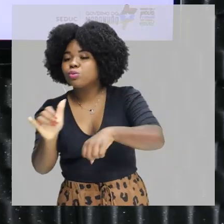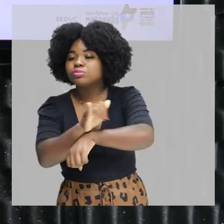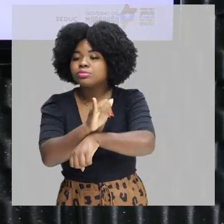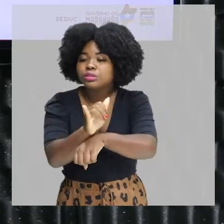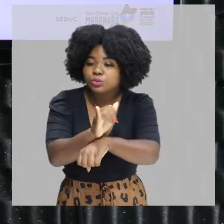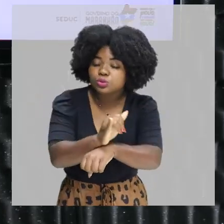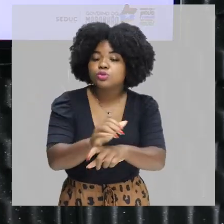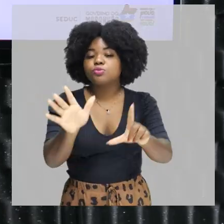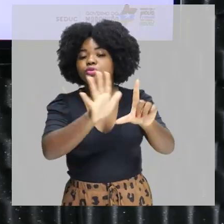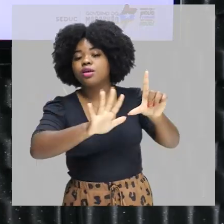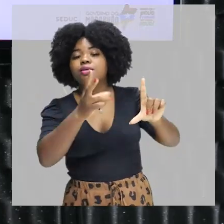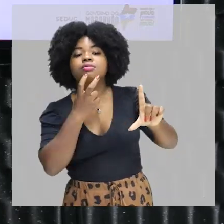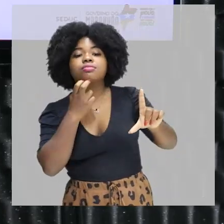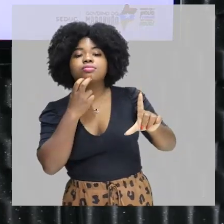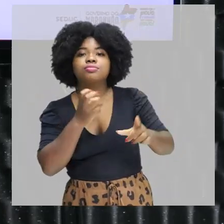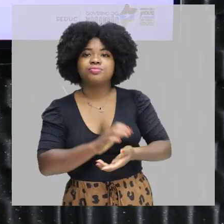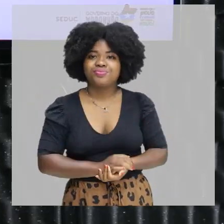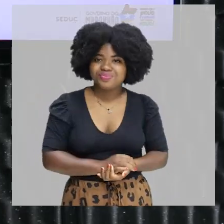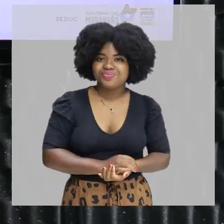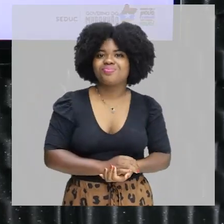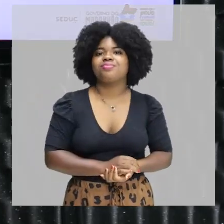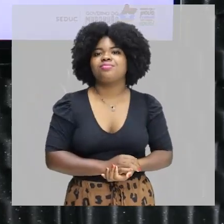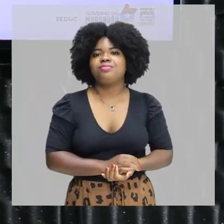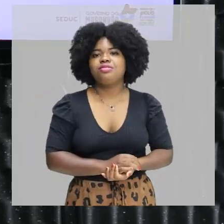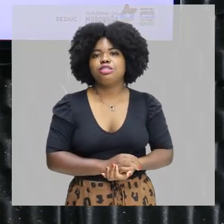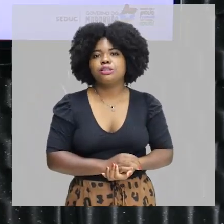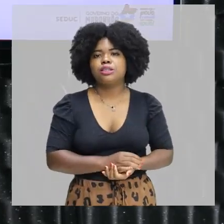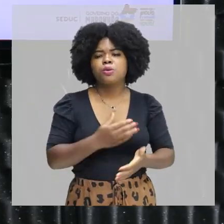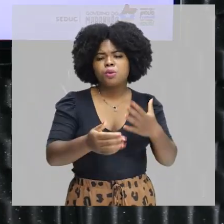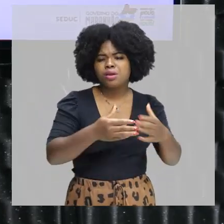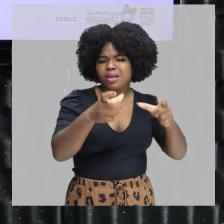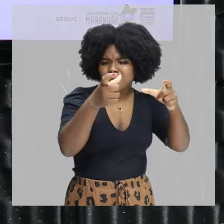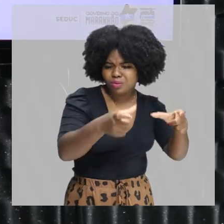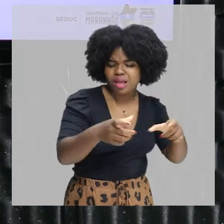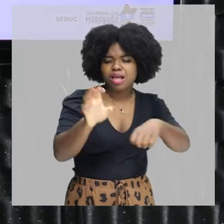da sua escola, independente do